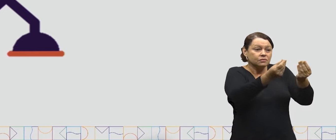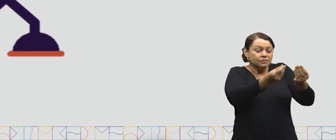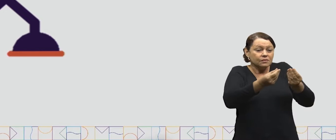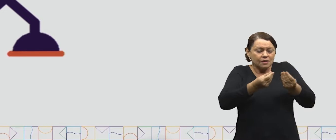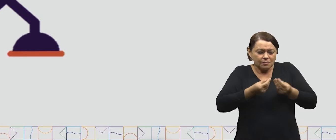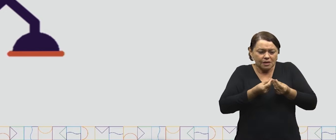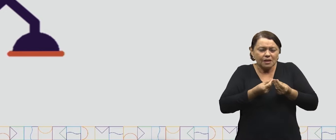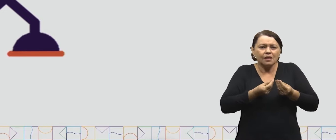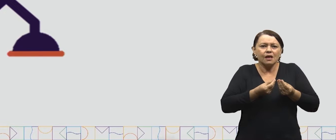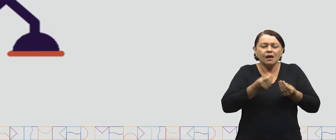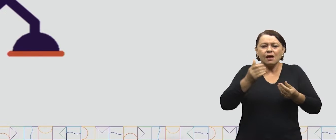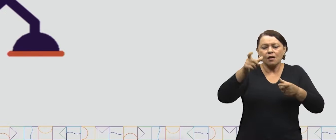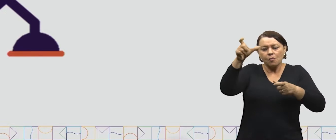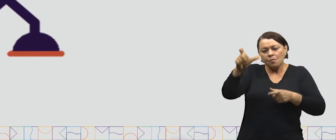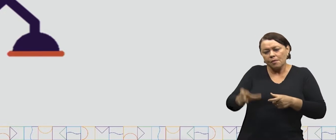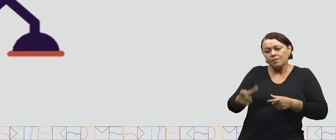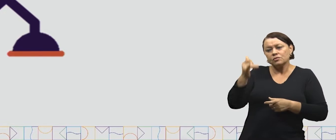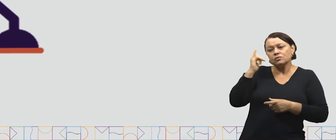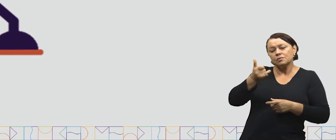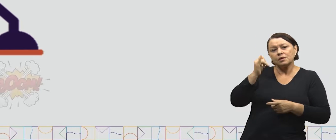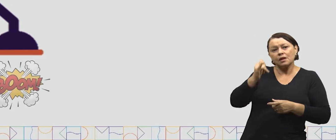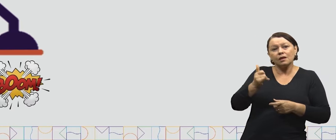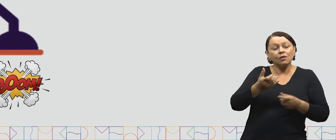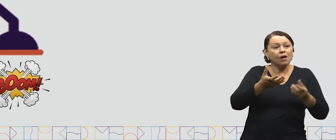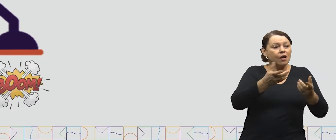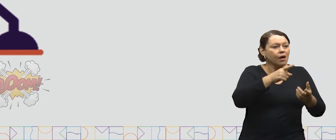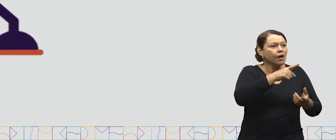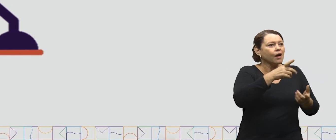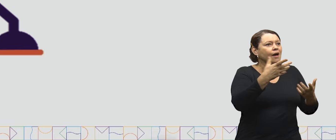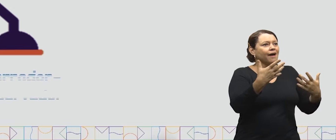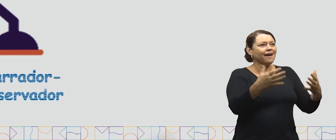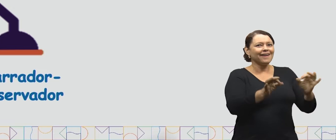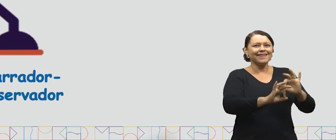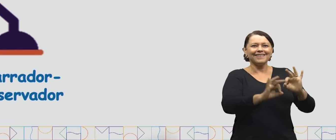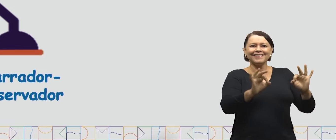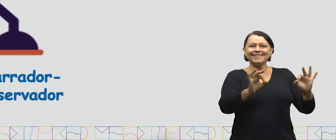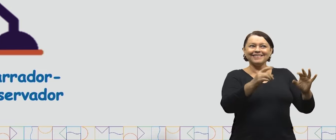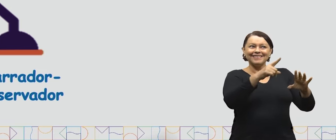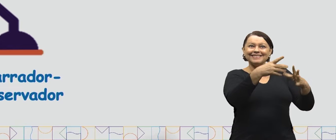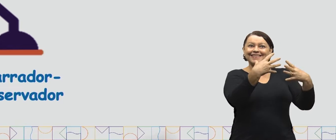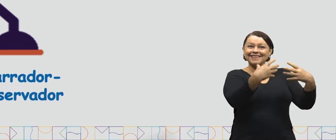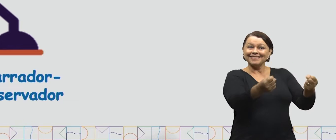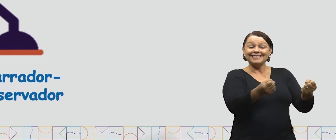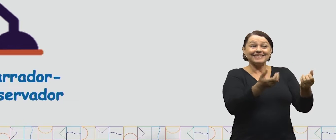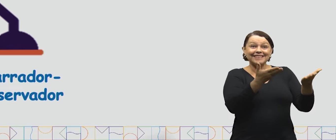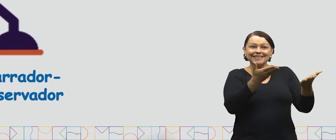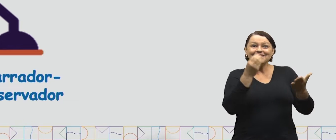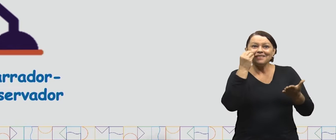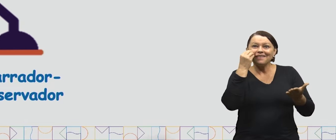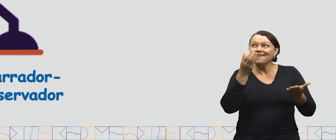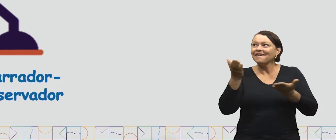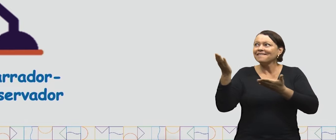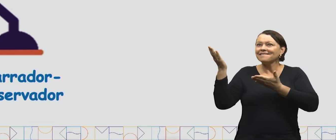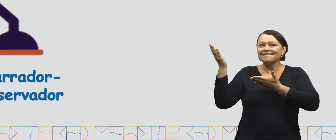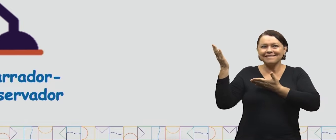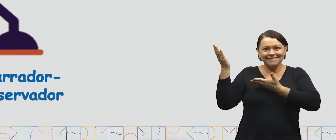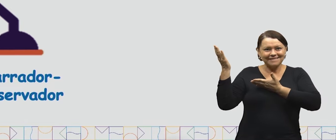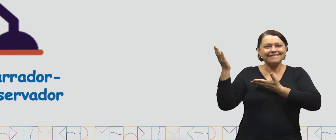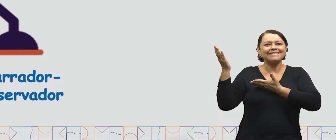nos dar o narrador para essa história formar? Olha, ela está atendendo o nosso pedido, querido aluno.